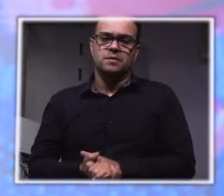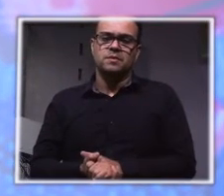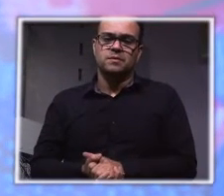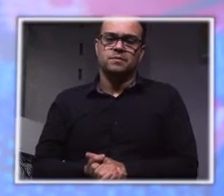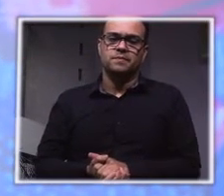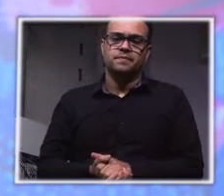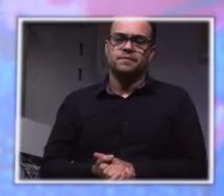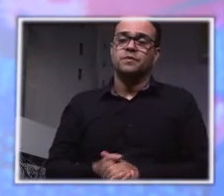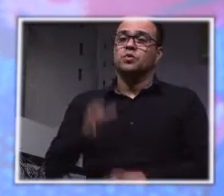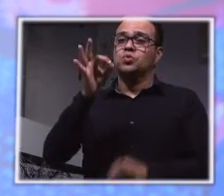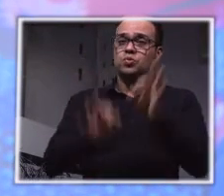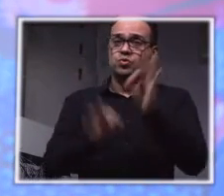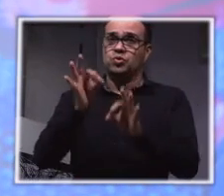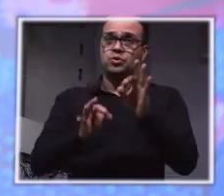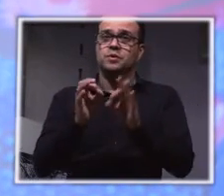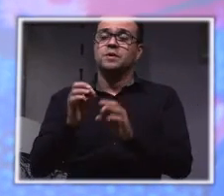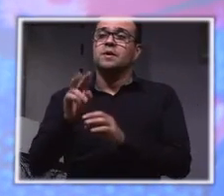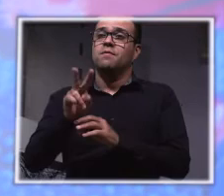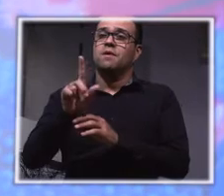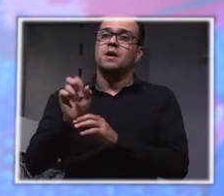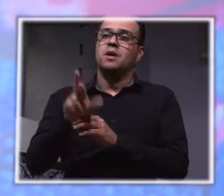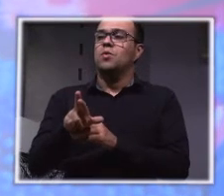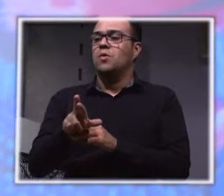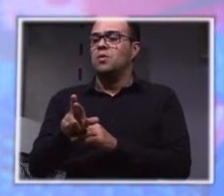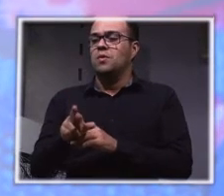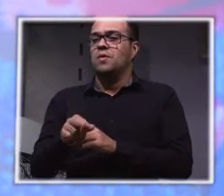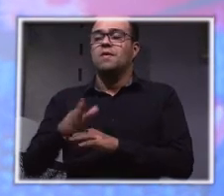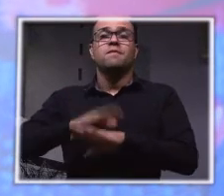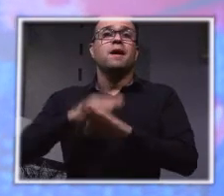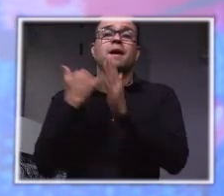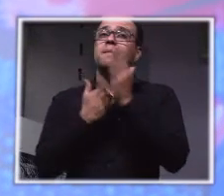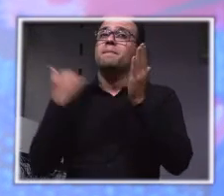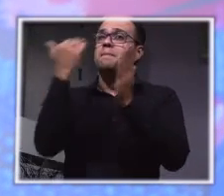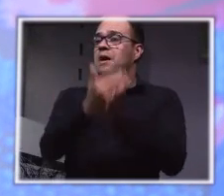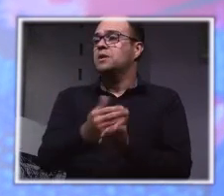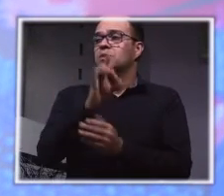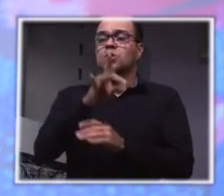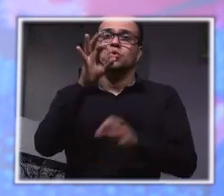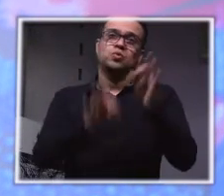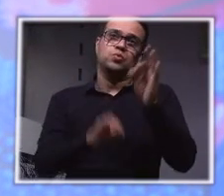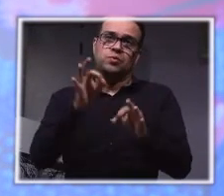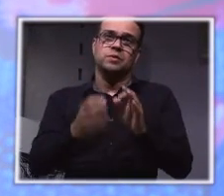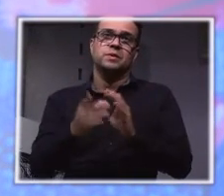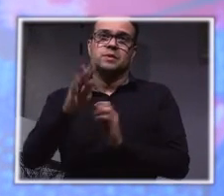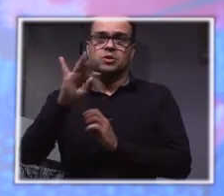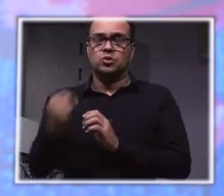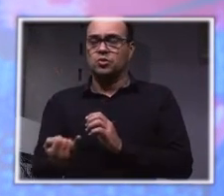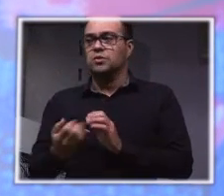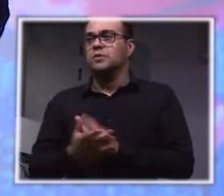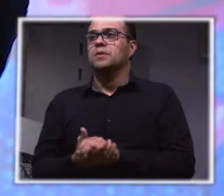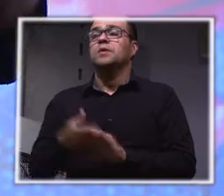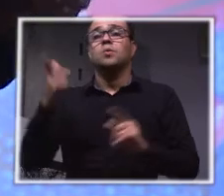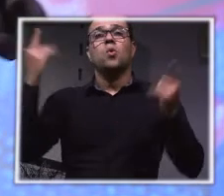valor, ela vai muito além dos juízes e dos tribunais. Vamos fazer um paralelo